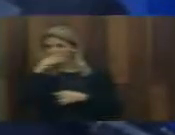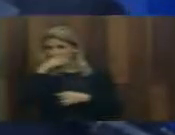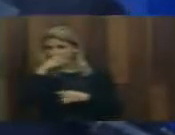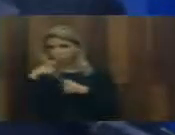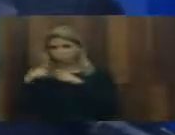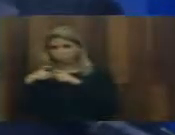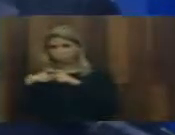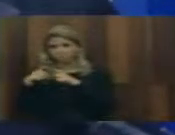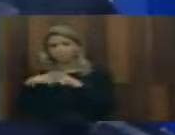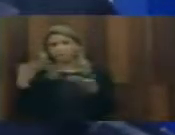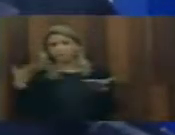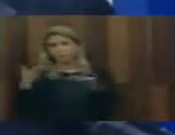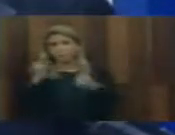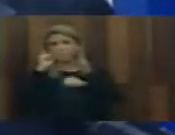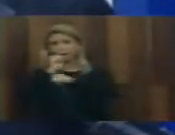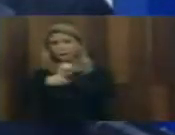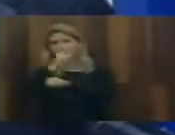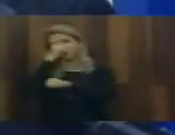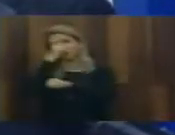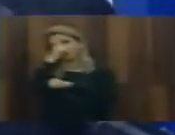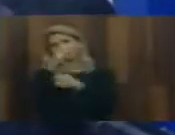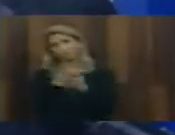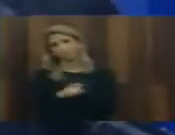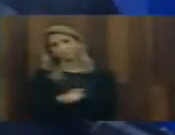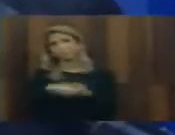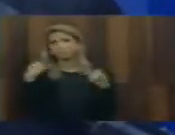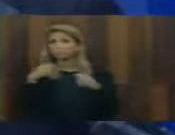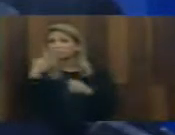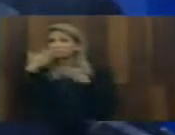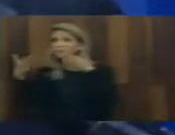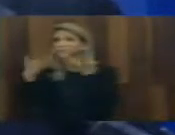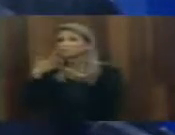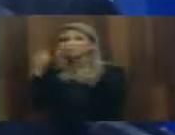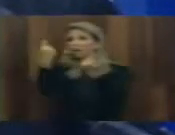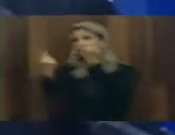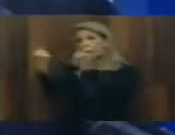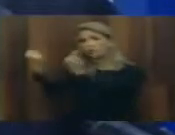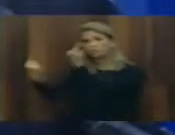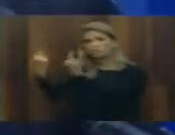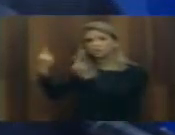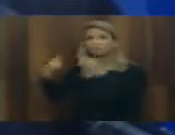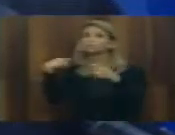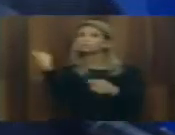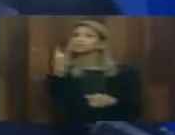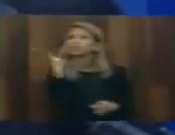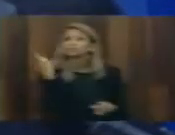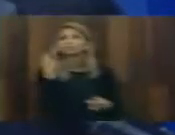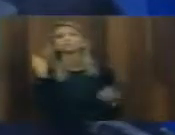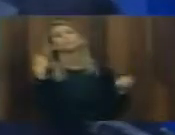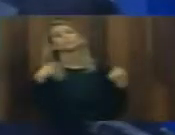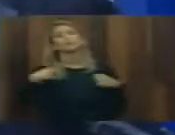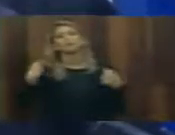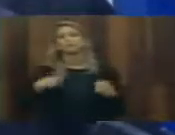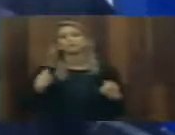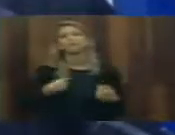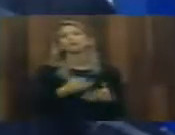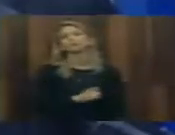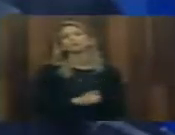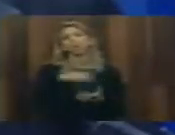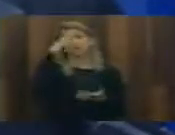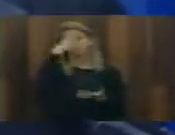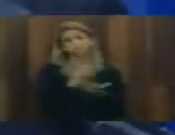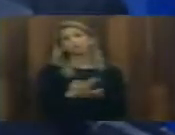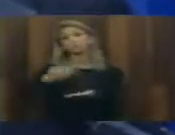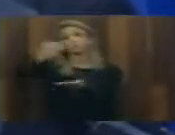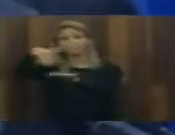a todos nós vereadores, que essa causa não é só de um vereador, é de todos nós. É do secretário e